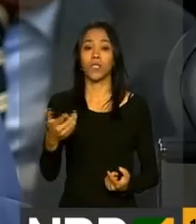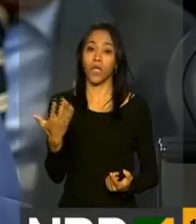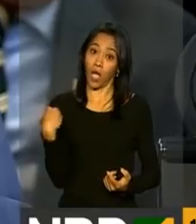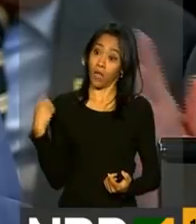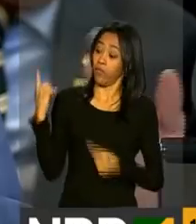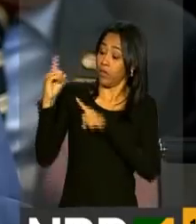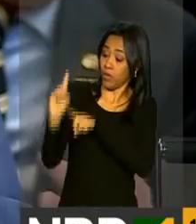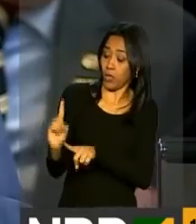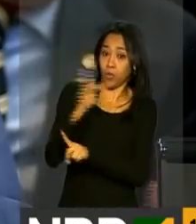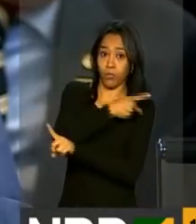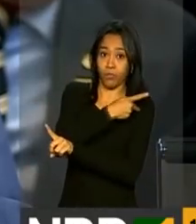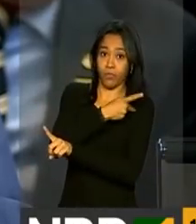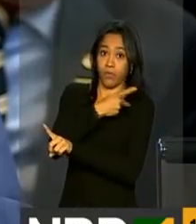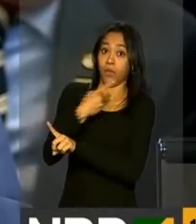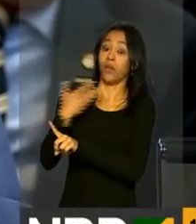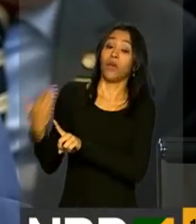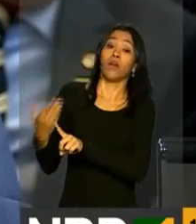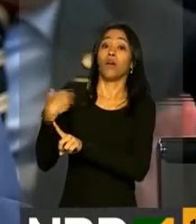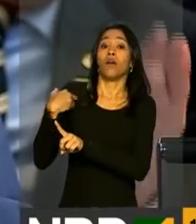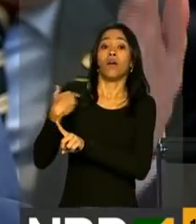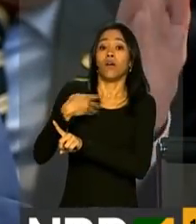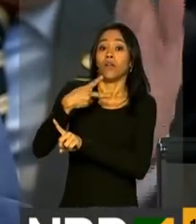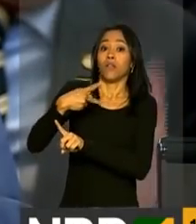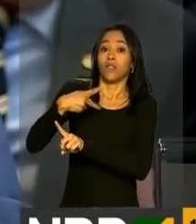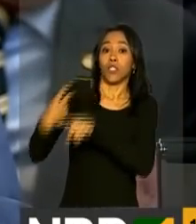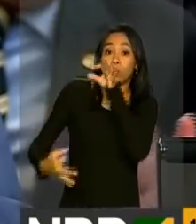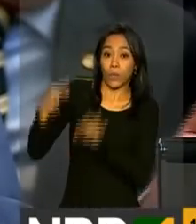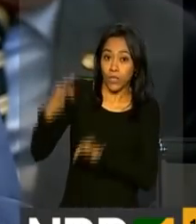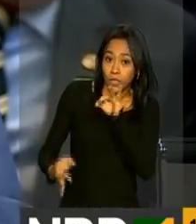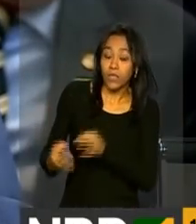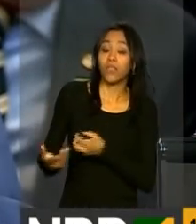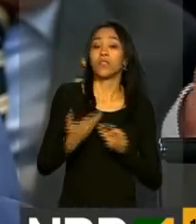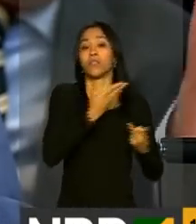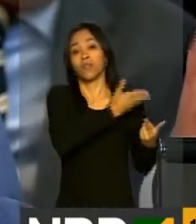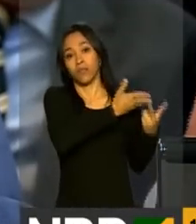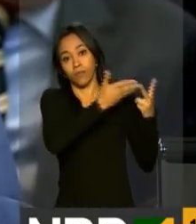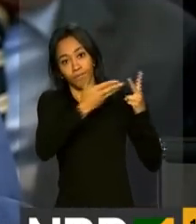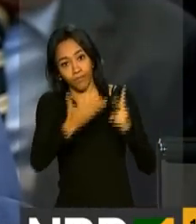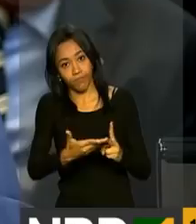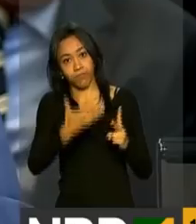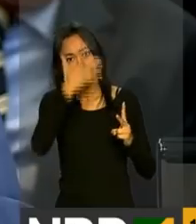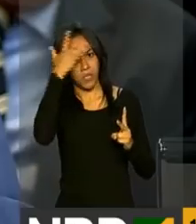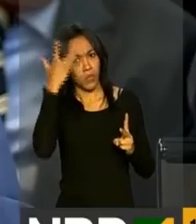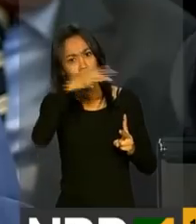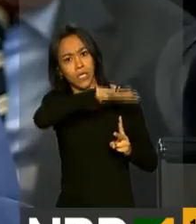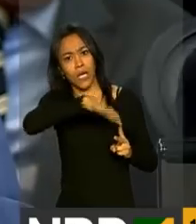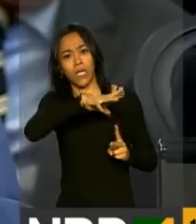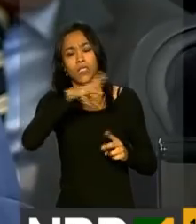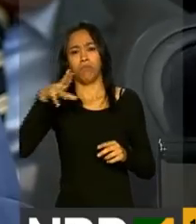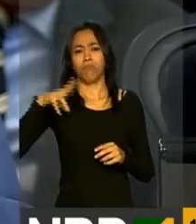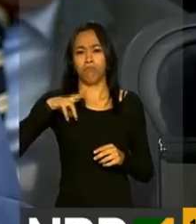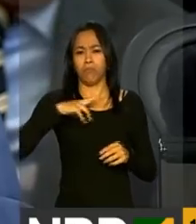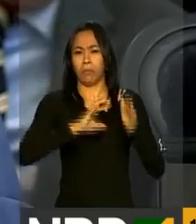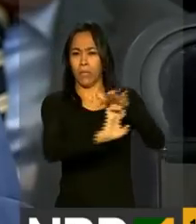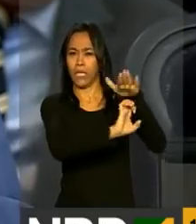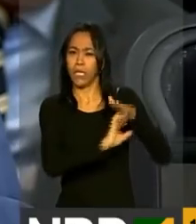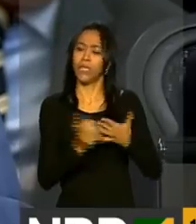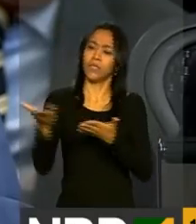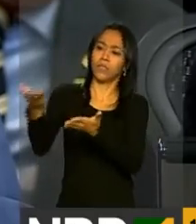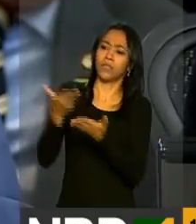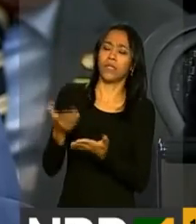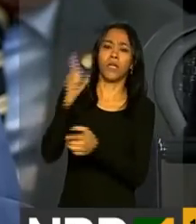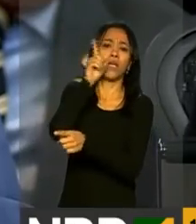de justiça o procurador geral de justiça autoridades do setor privado colegas deputados